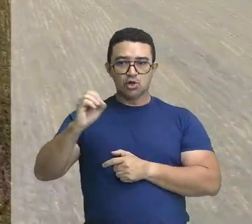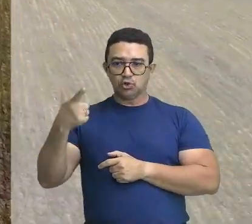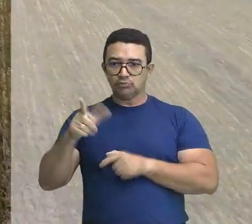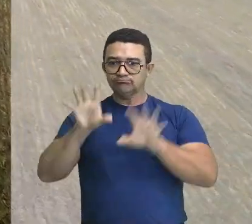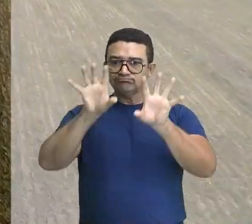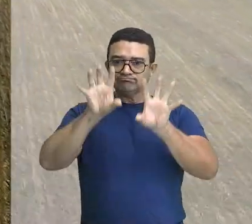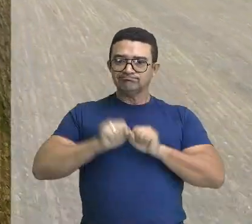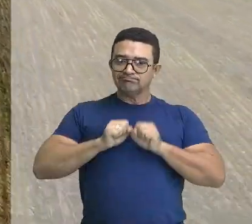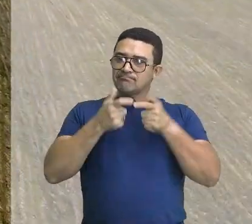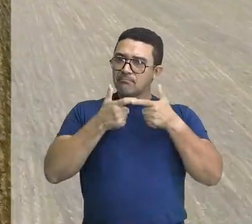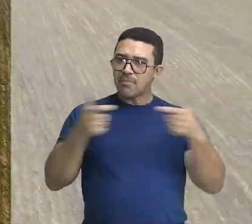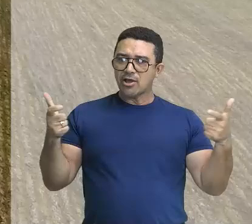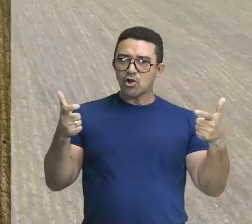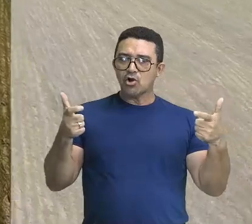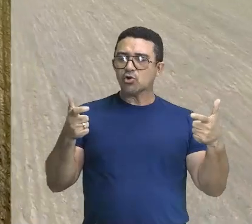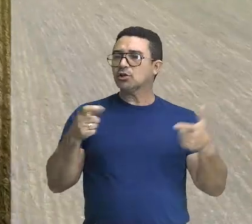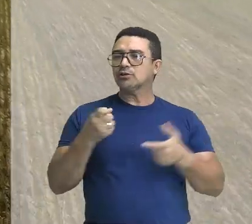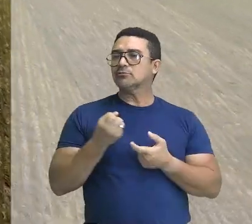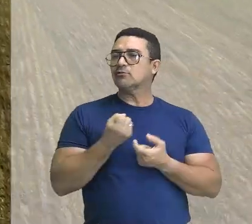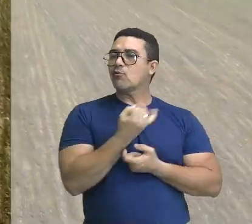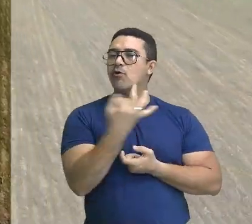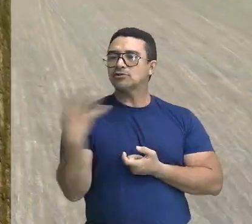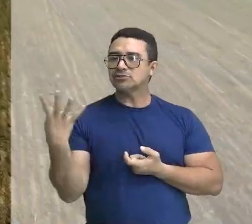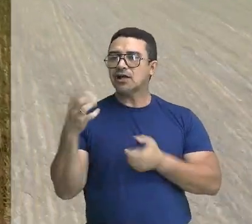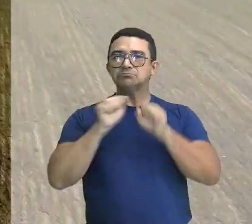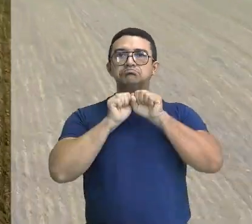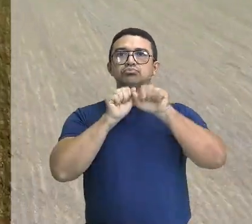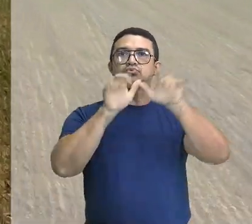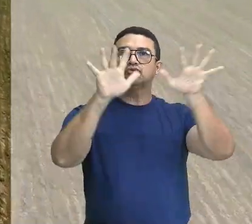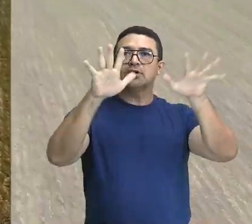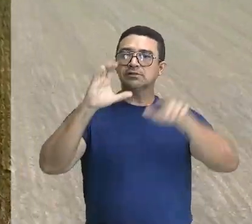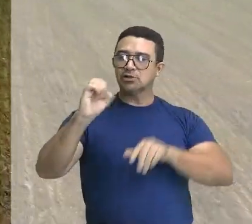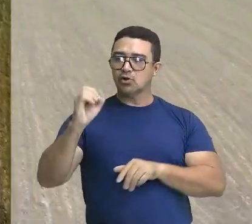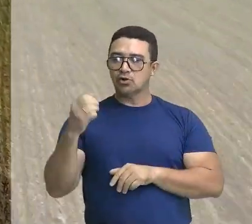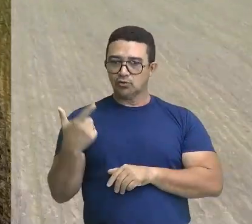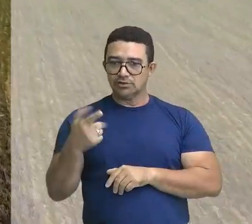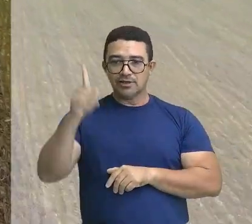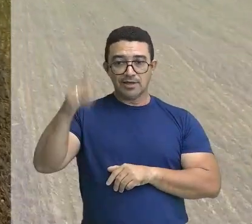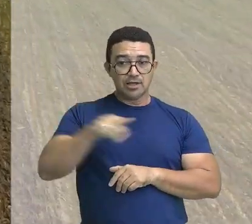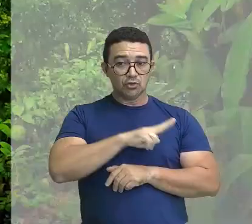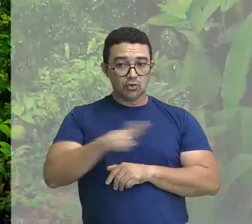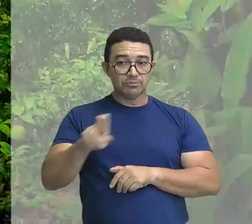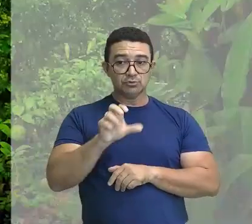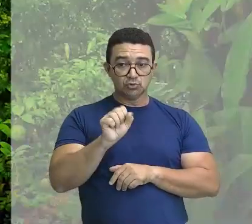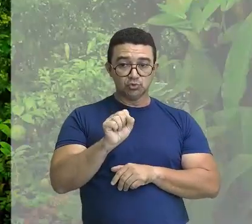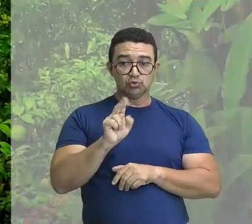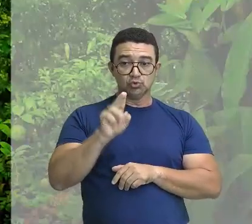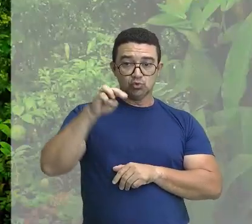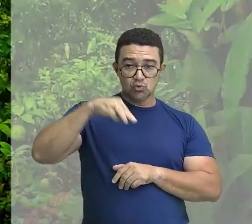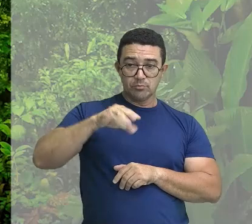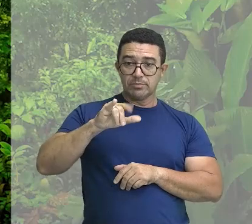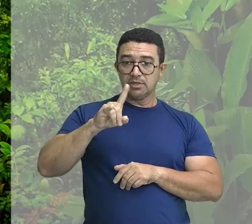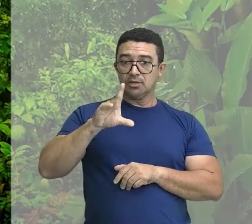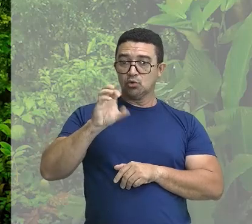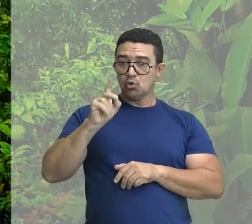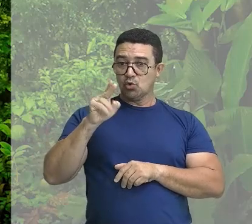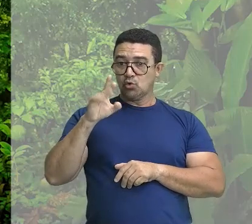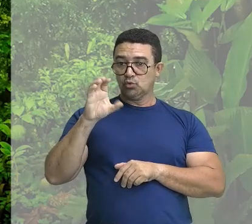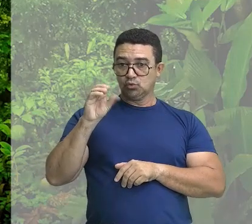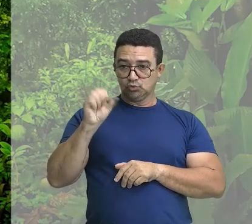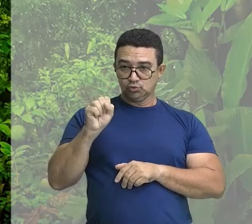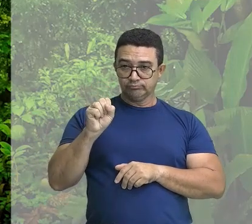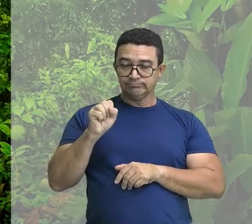é maior do que a quantidade emitida de CO2 são chamadas de sumidouros. E a Amazônia